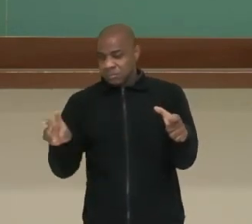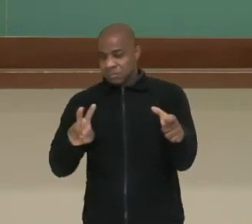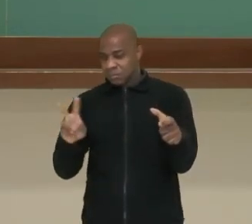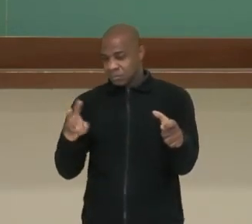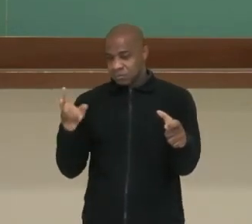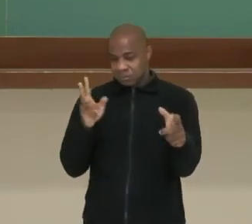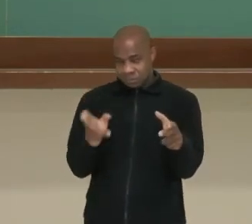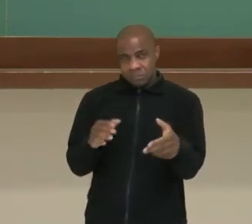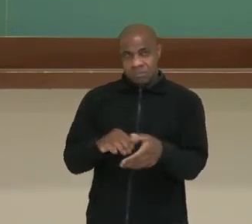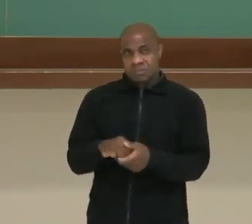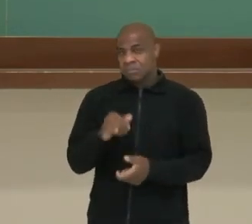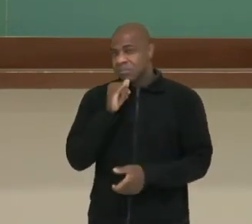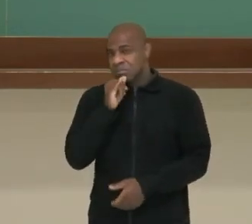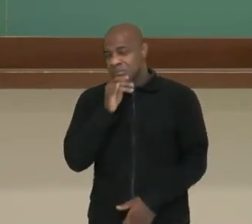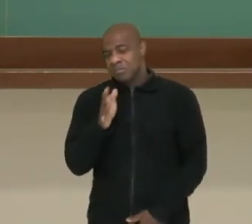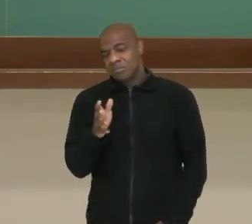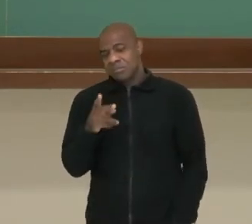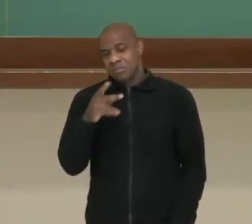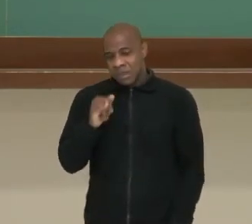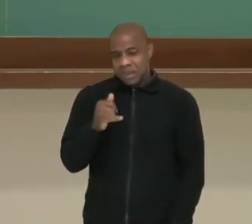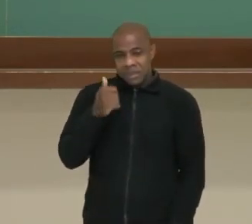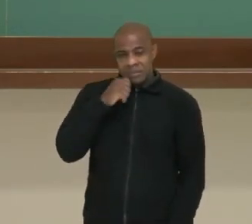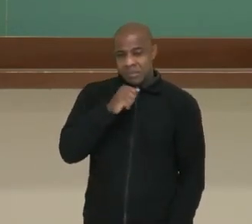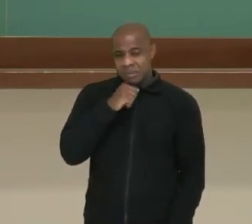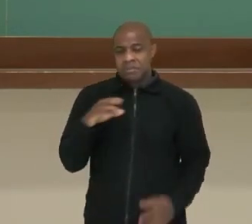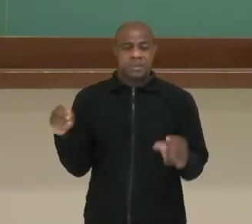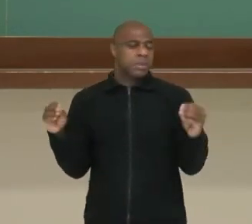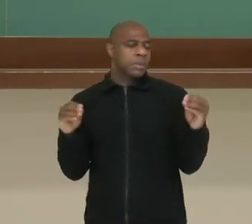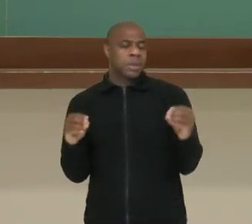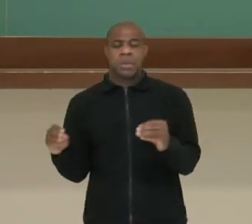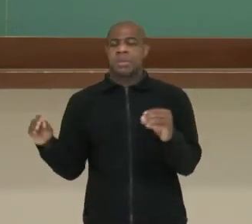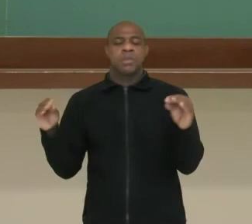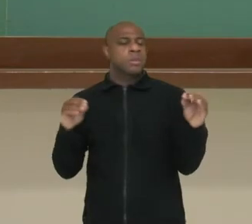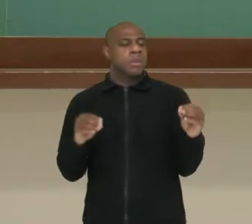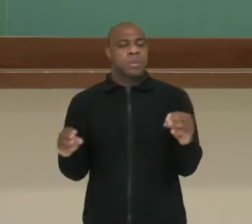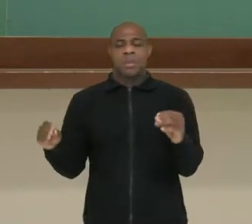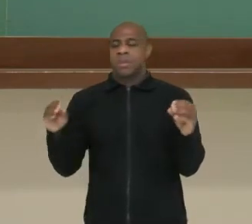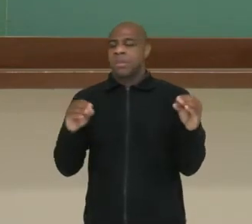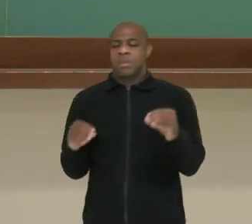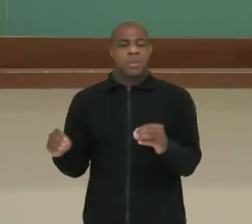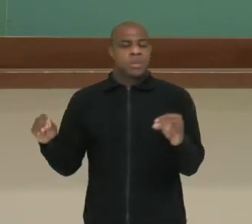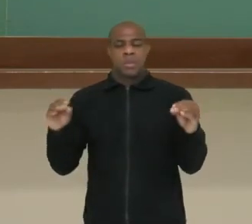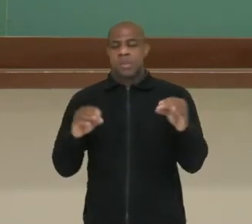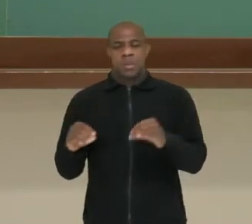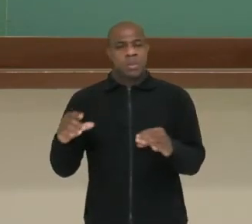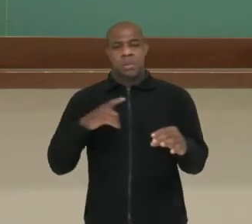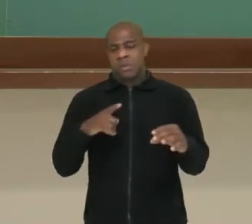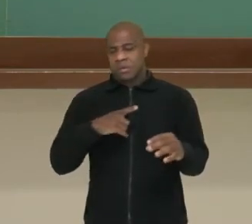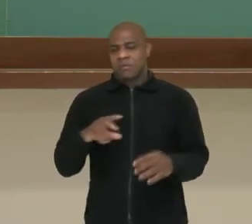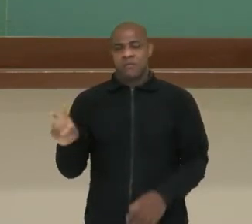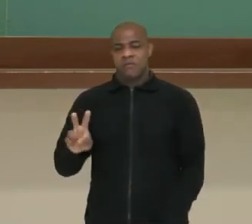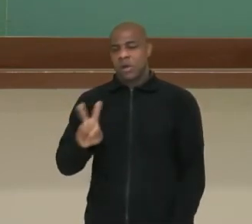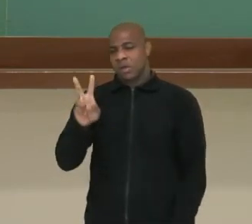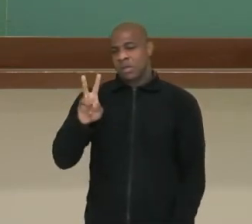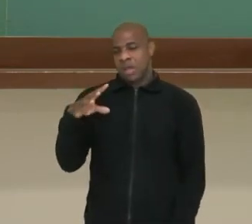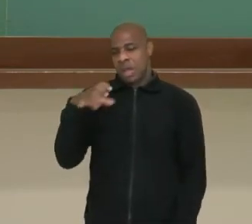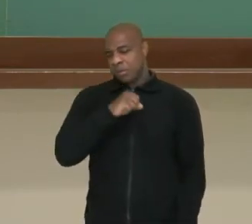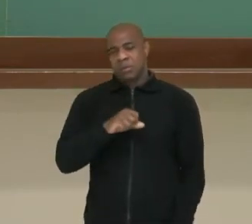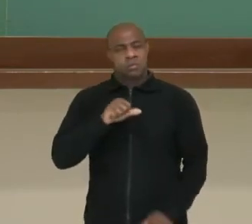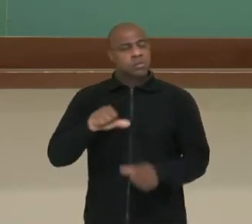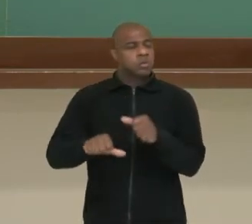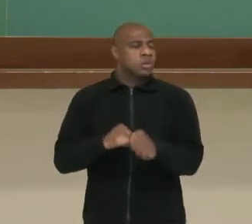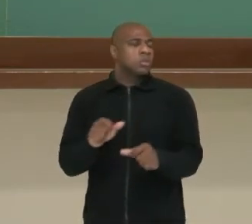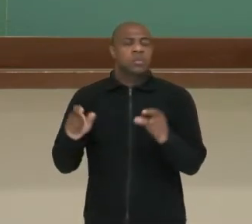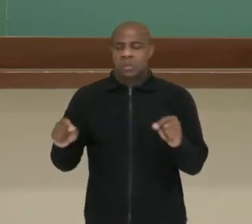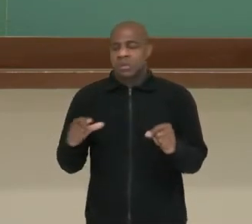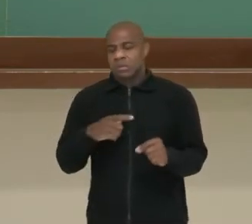Então, seu pai, sua mãe, você conversando no mesmo ambiente, todas as vozes têm a mesma velocidade. O que muda é que um tem